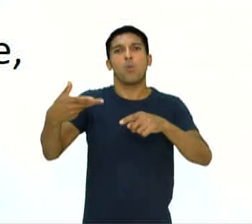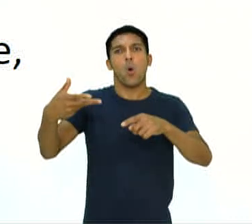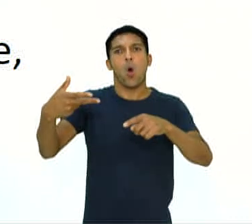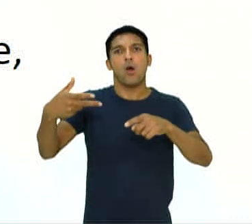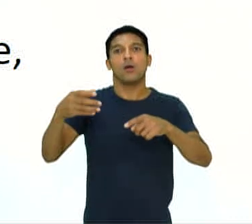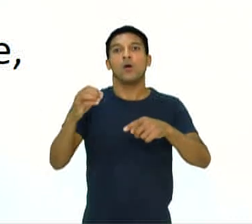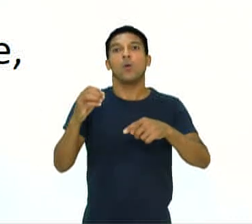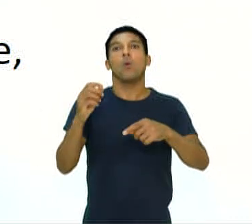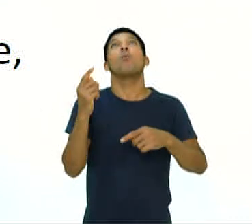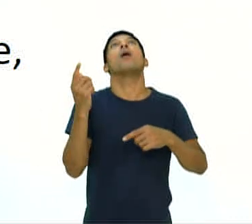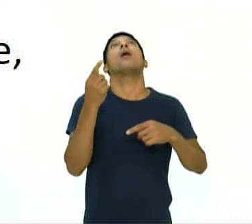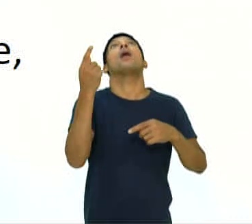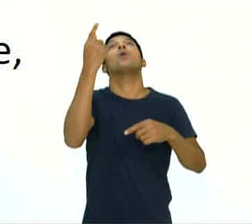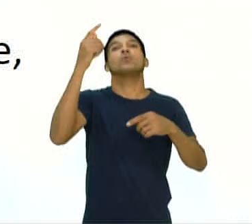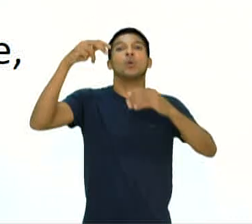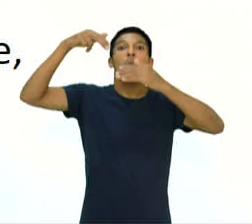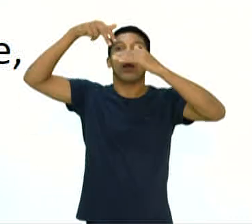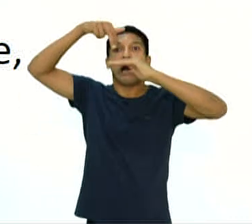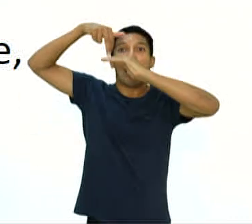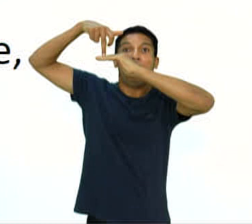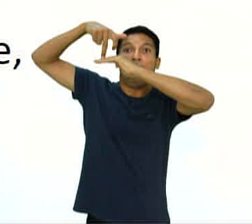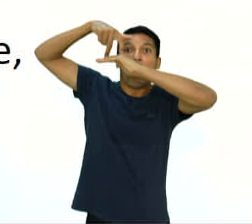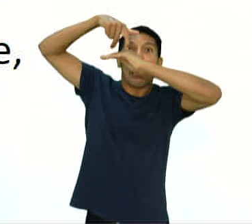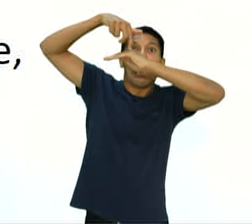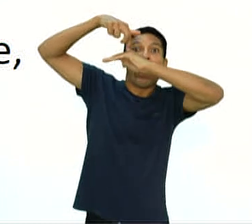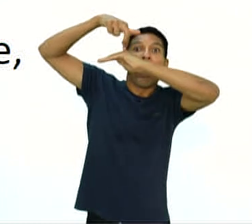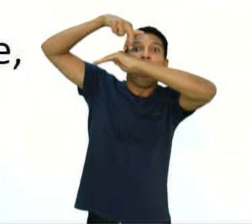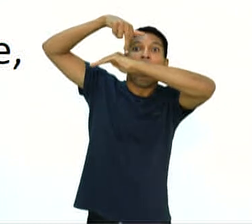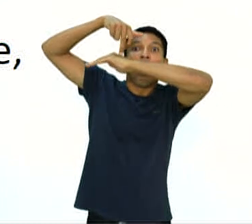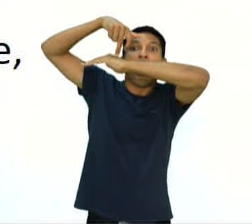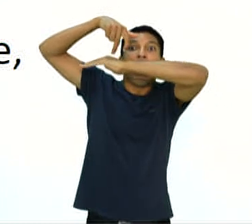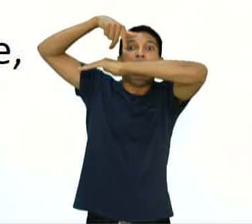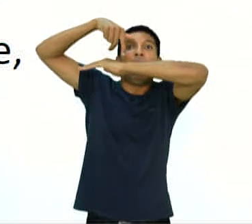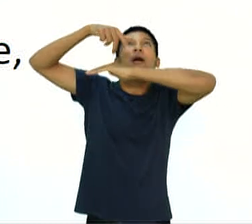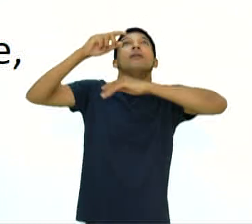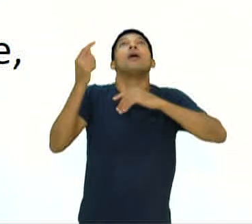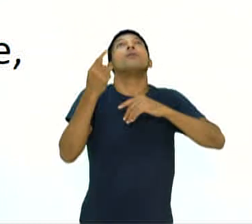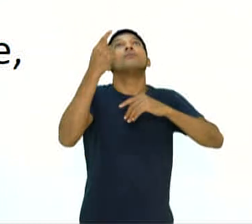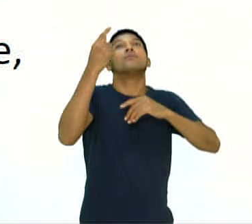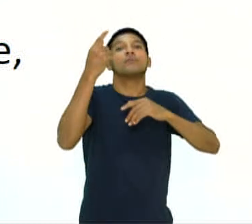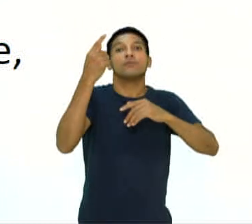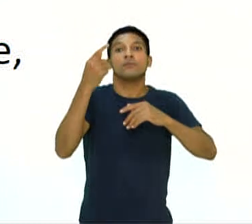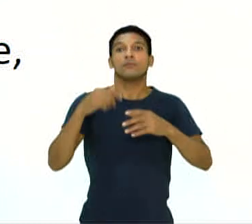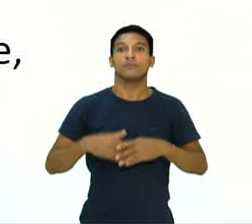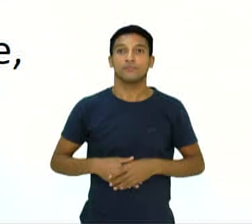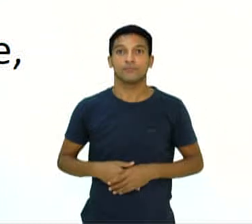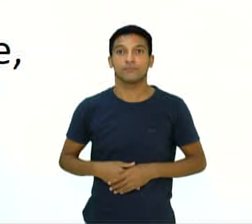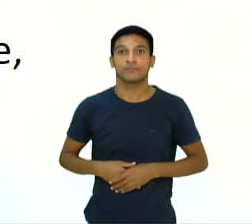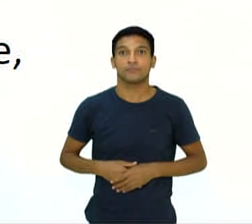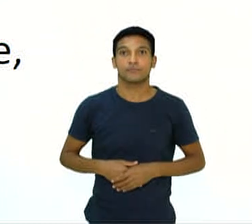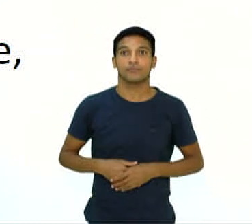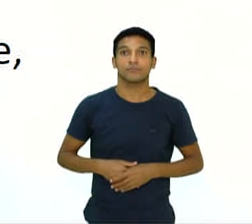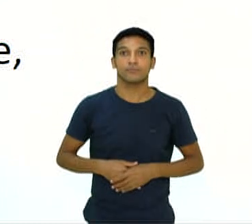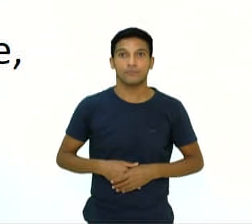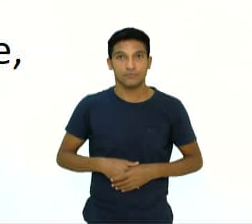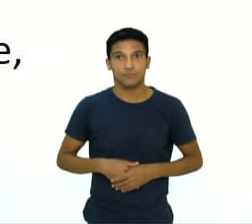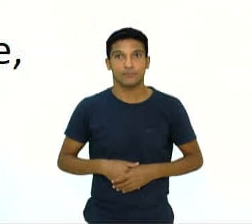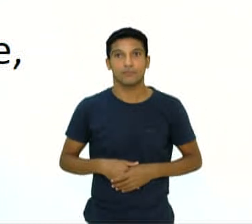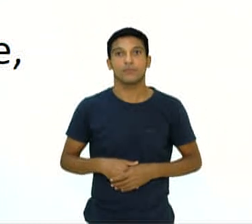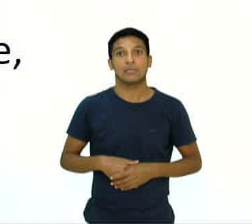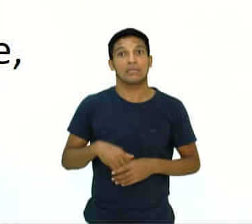outros elementos. Então, uma atividade feita com uma velocidade muito alta, que há o risco de